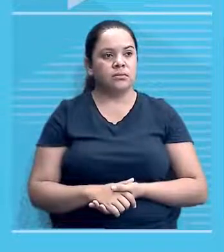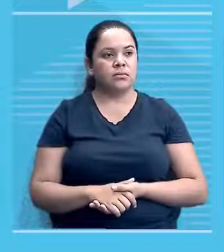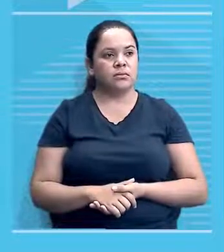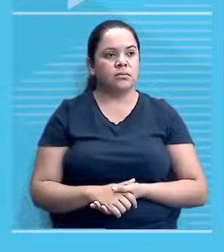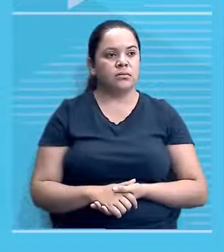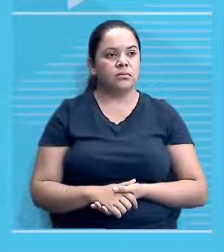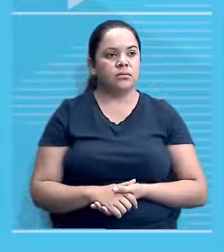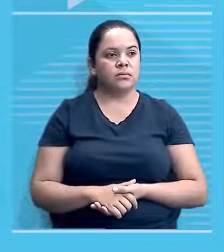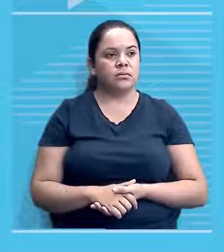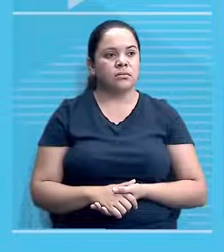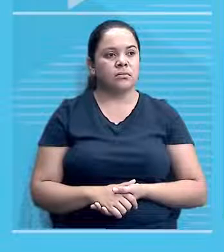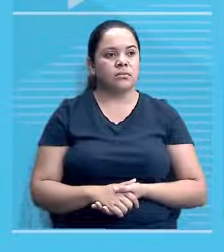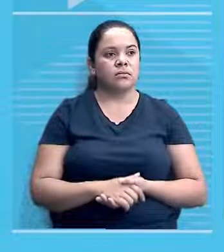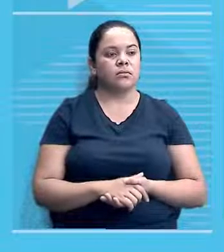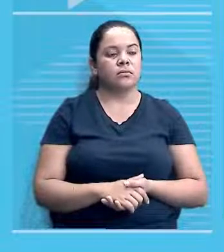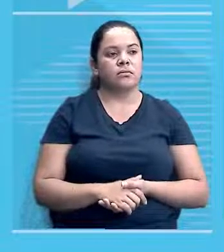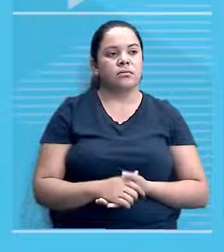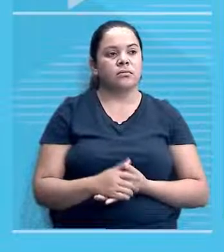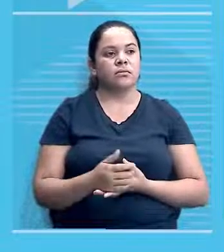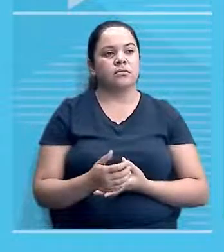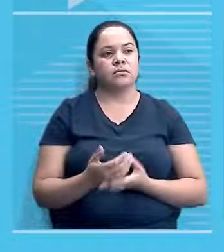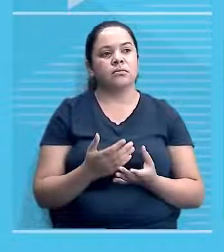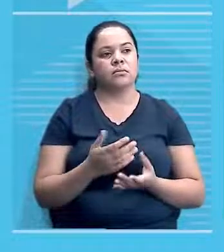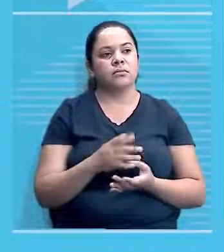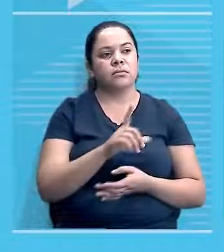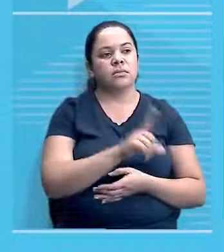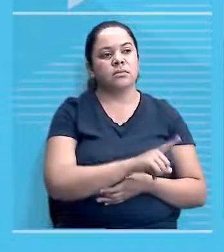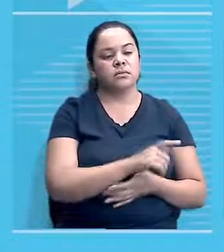cair fora das grandes cidades